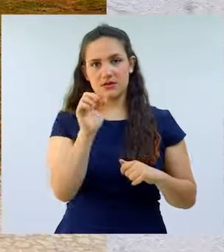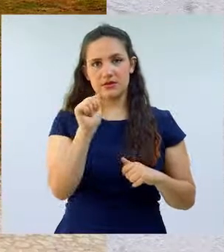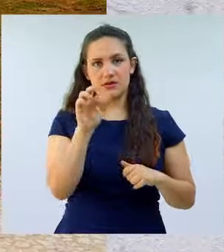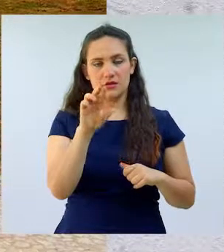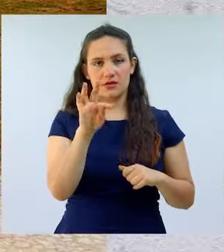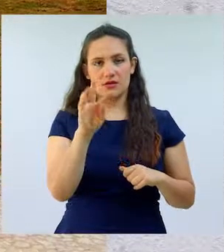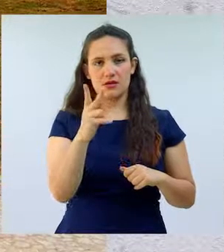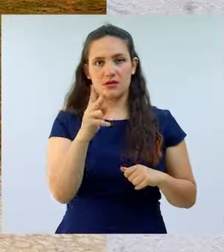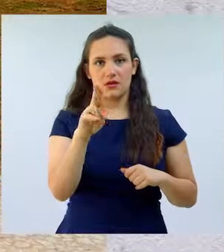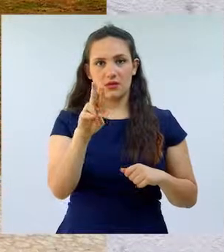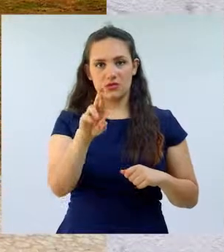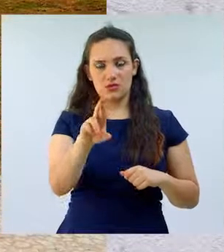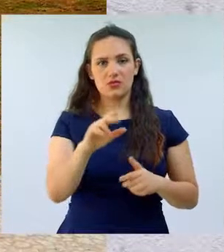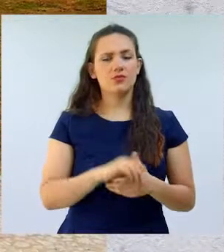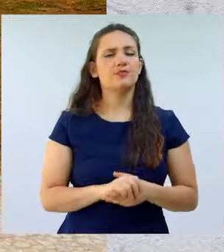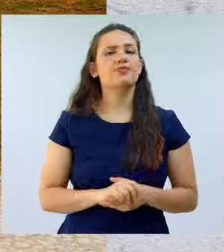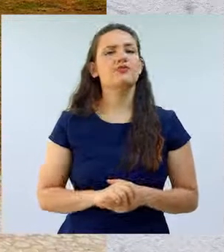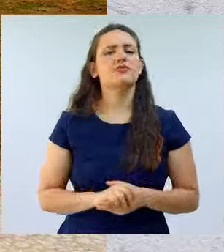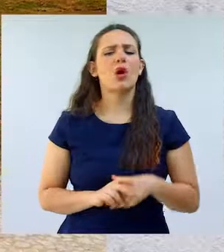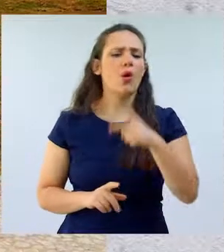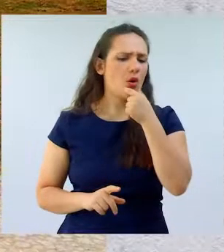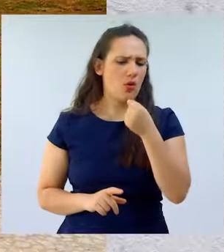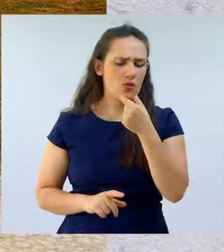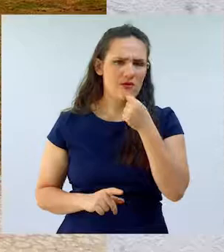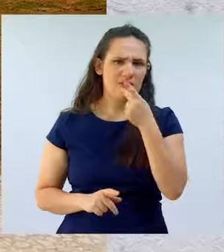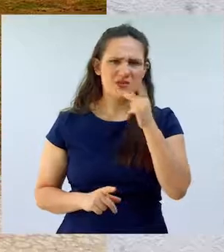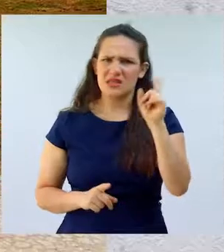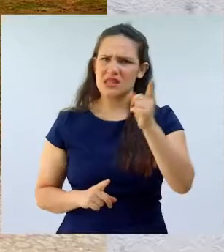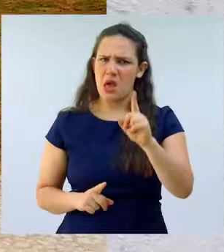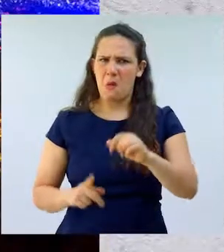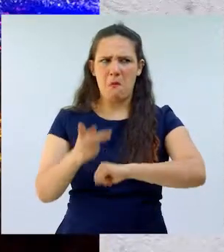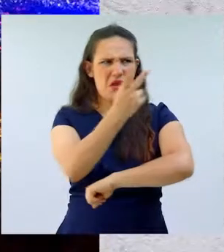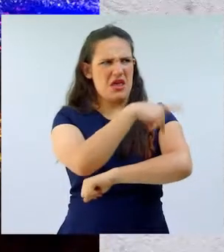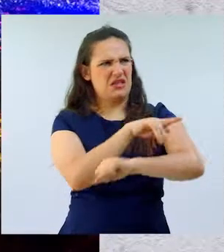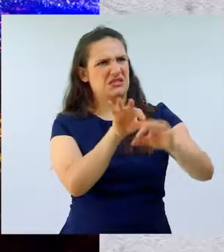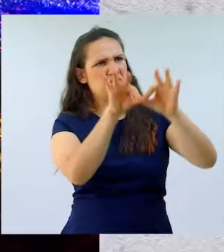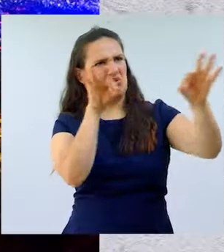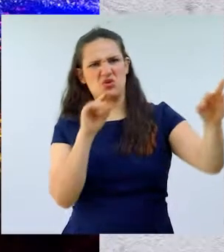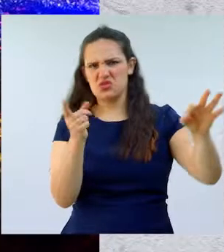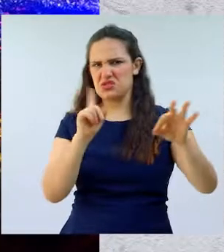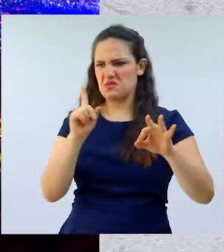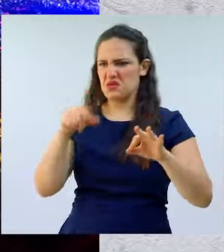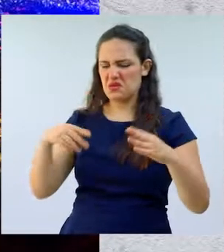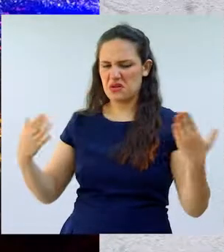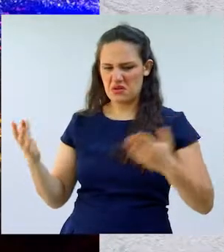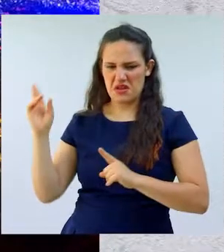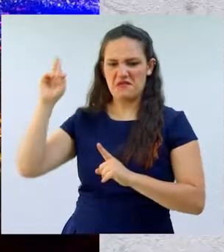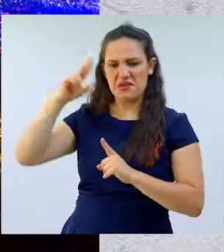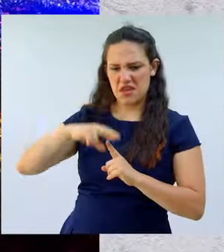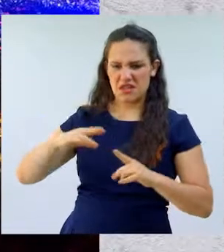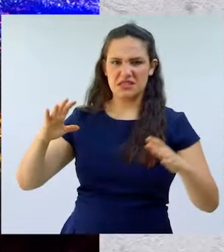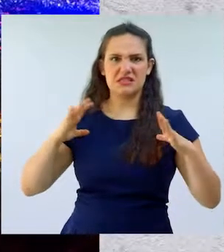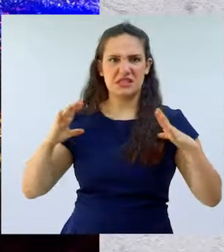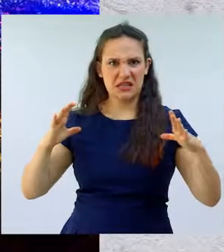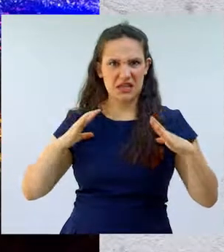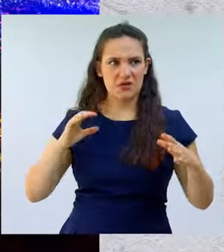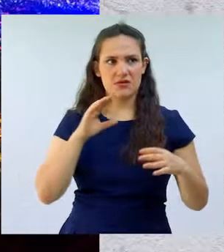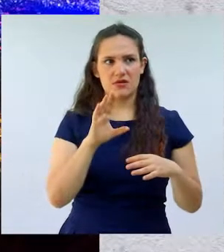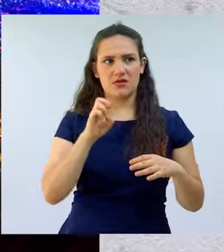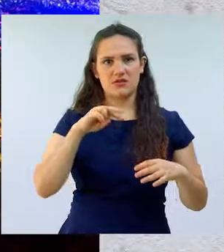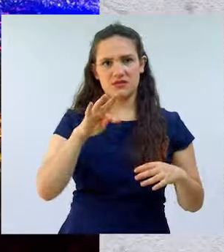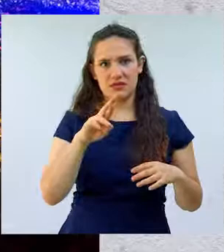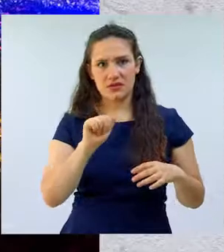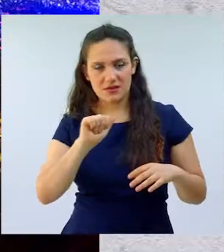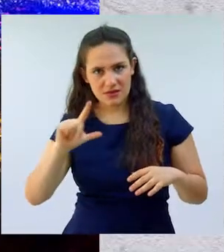houve a proposta, estava o Augusto de secretário de turismo, houve a proposta de mudar para a Praça Central de Bonito, o projeto. Aí eu fiz